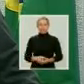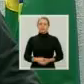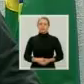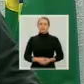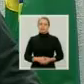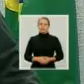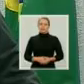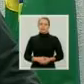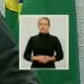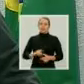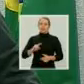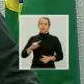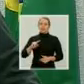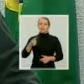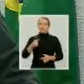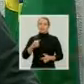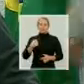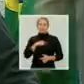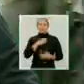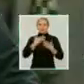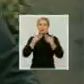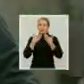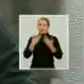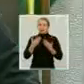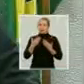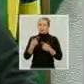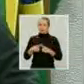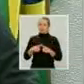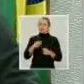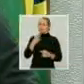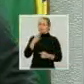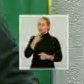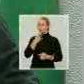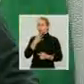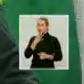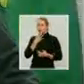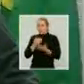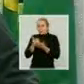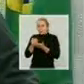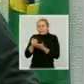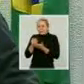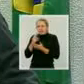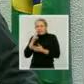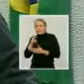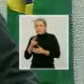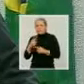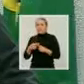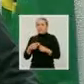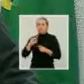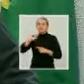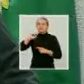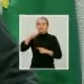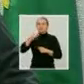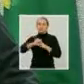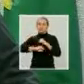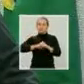que nos surpreende ao tomar conhecimento que, partir do ano passado,